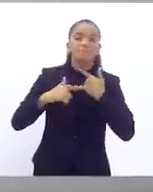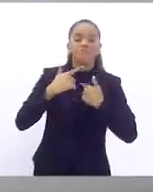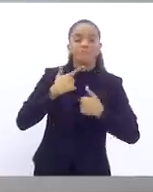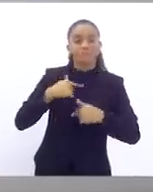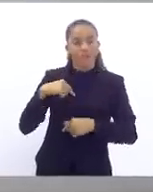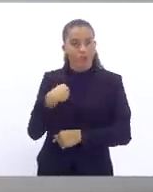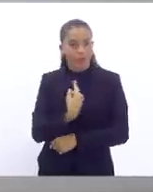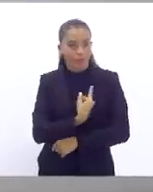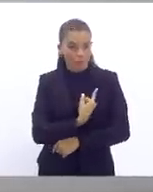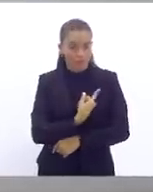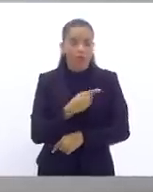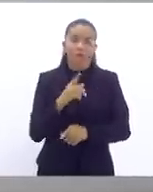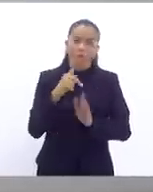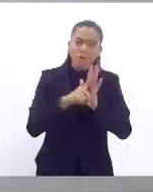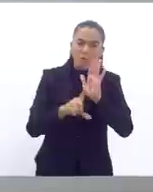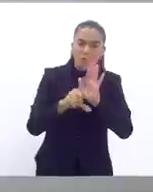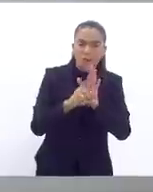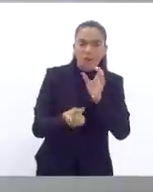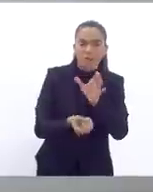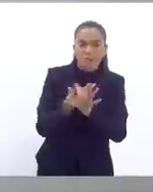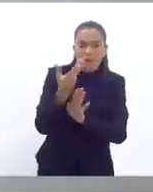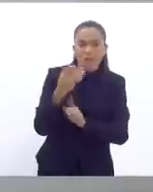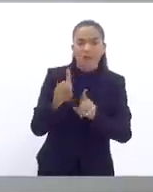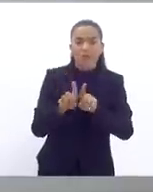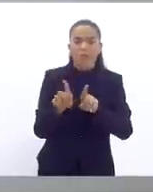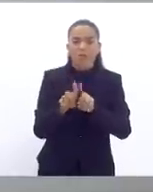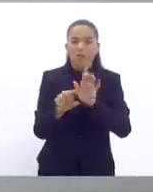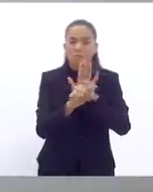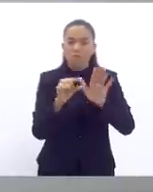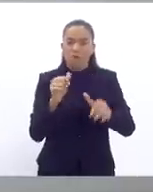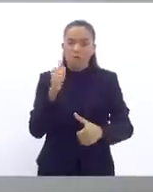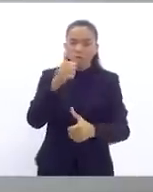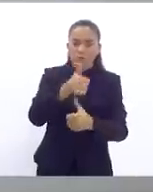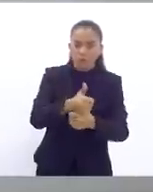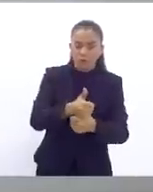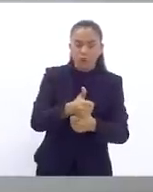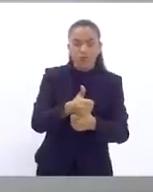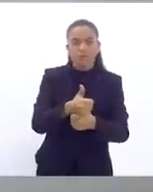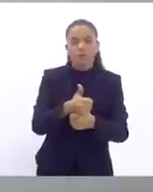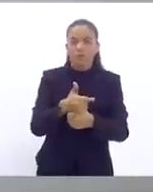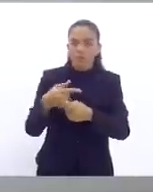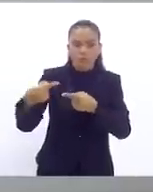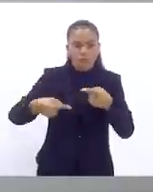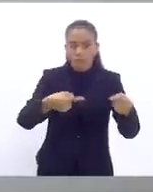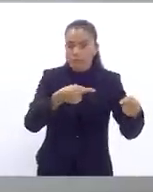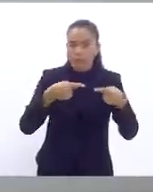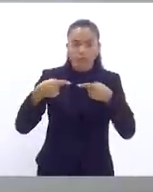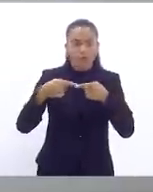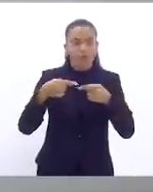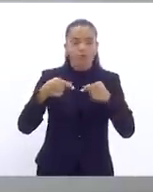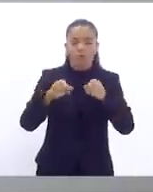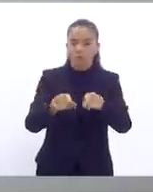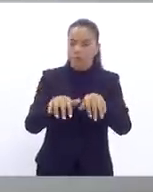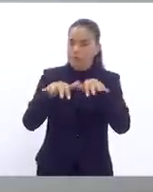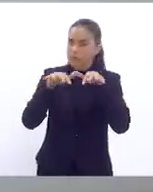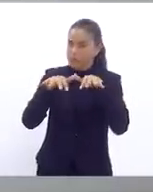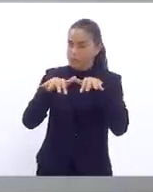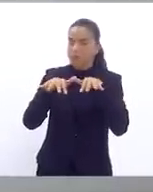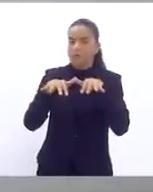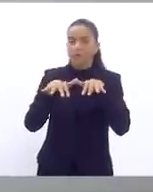fizemos o projeto de lei teve um substitutivo foi tudo muito discutido na Assembleia